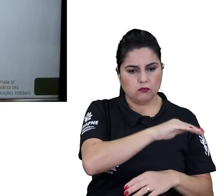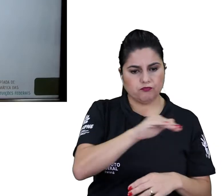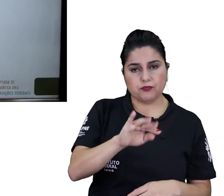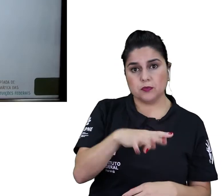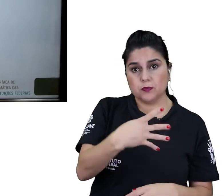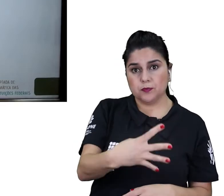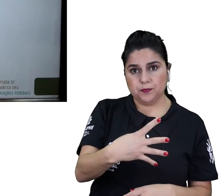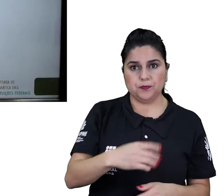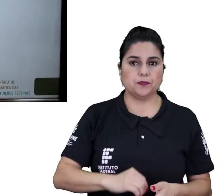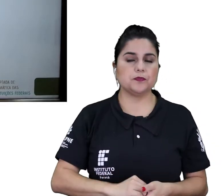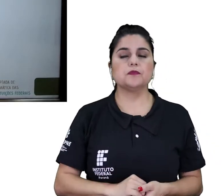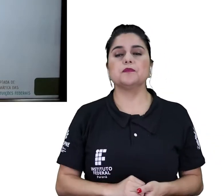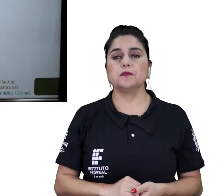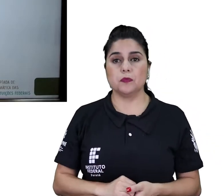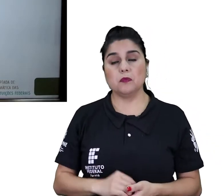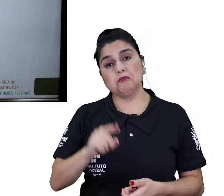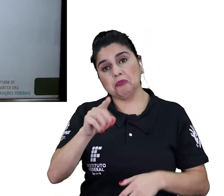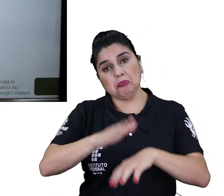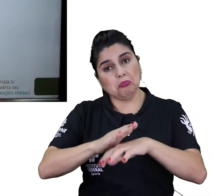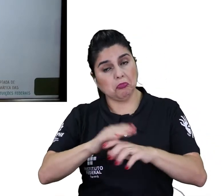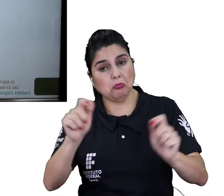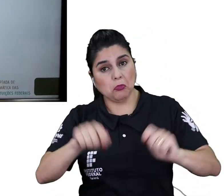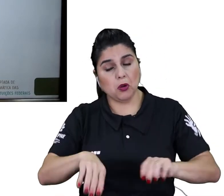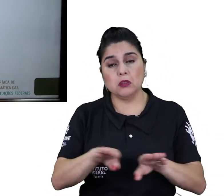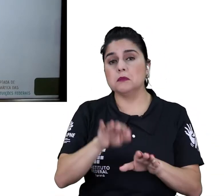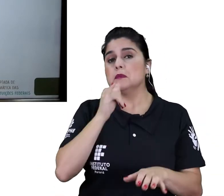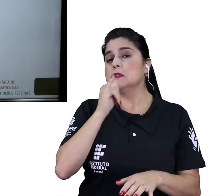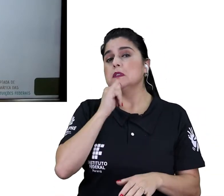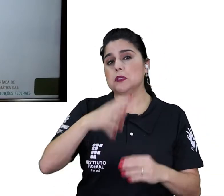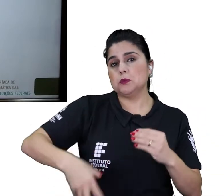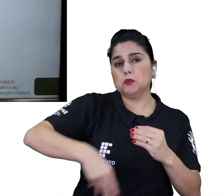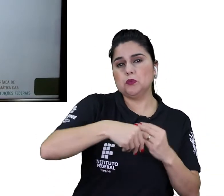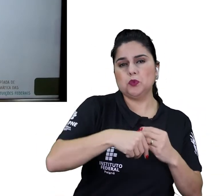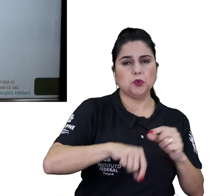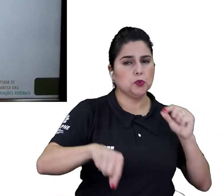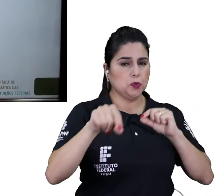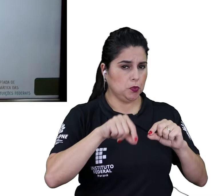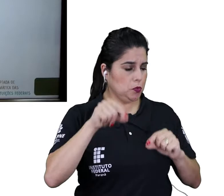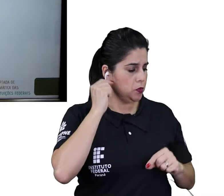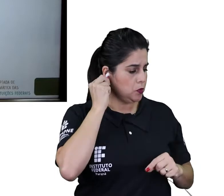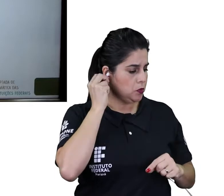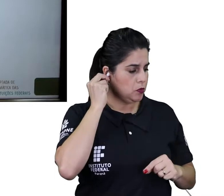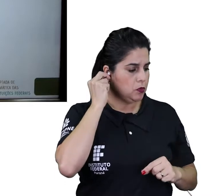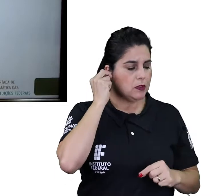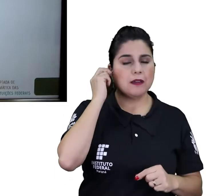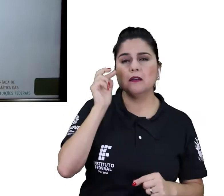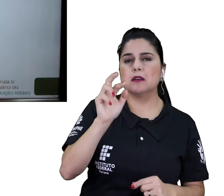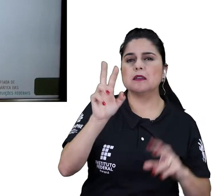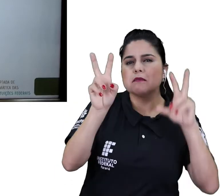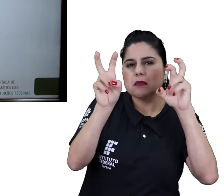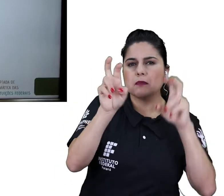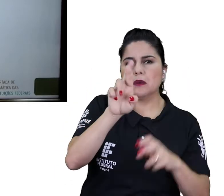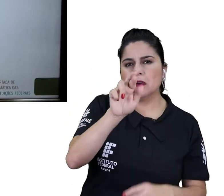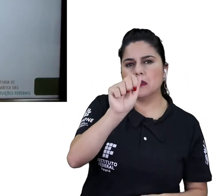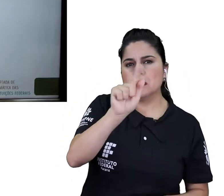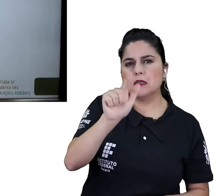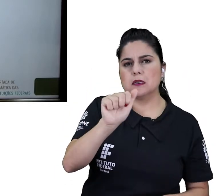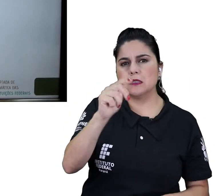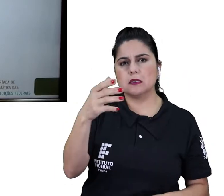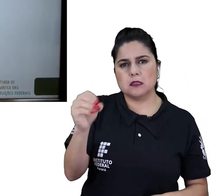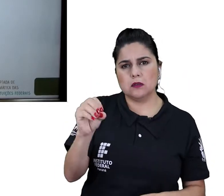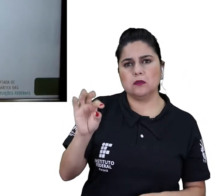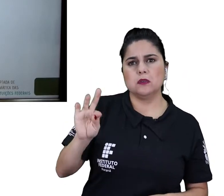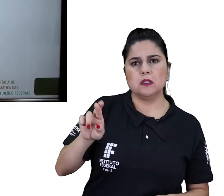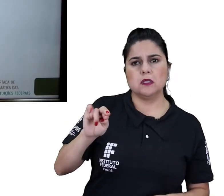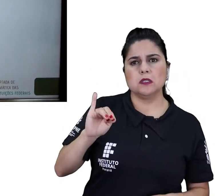4. Você poderia também aplicar aqui as razões trigonométricas, já que esse ângulo aqui